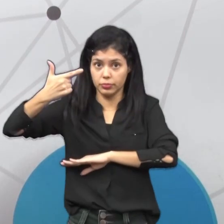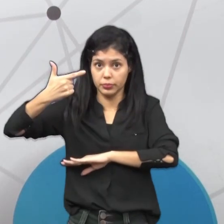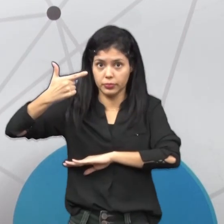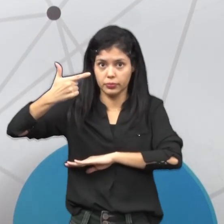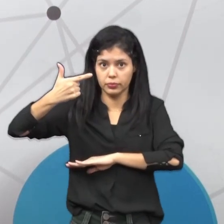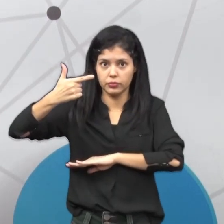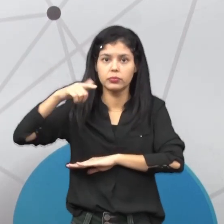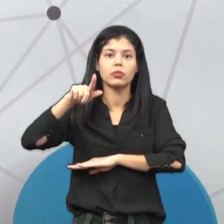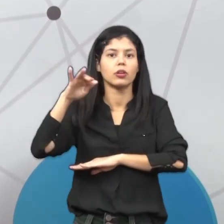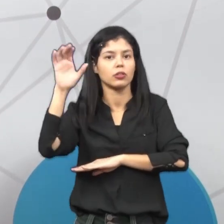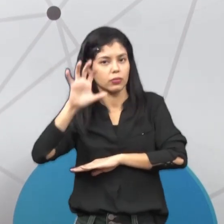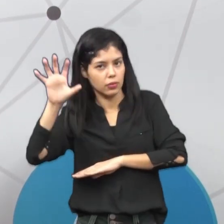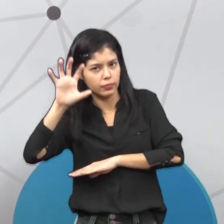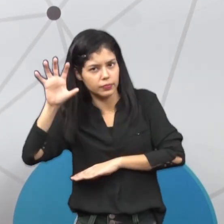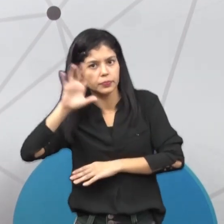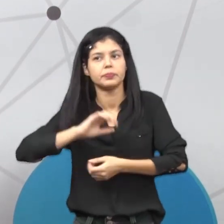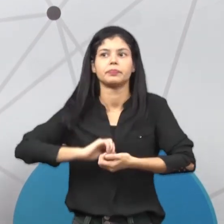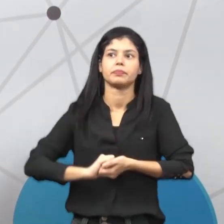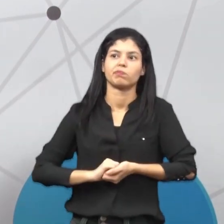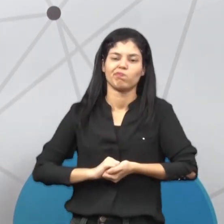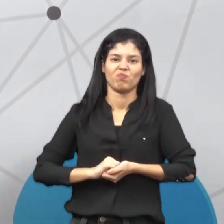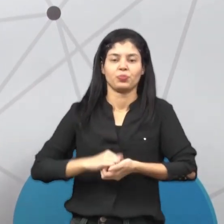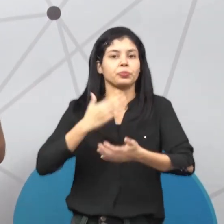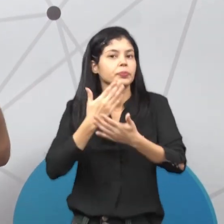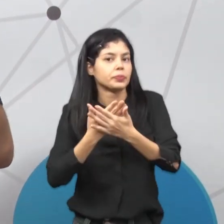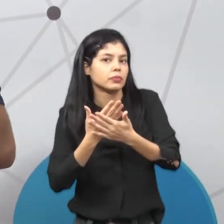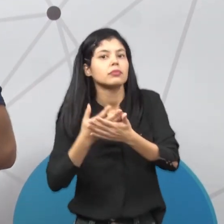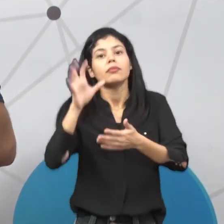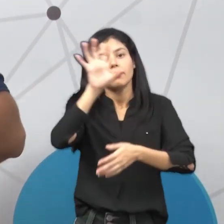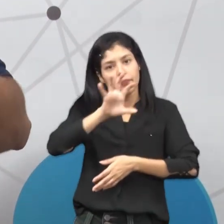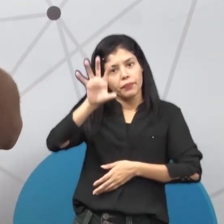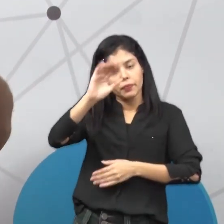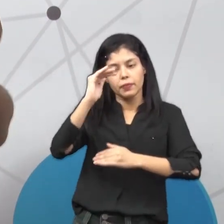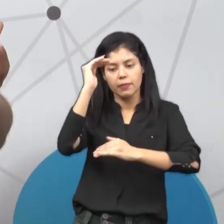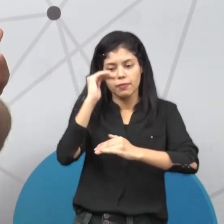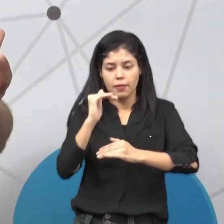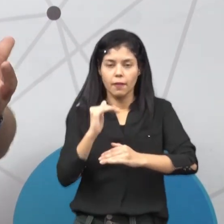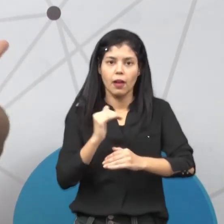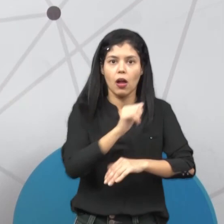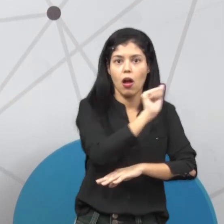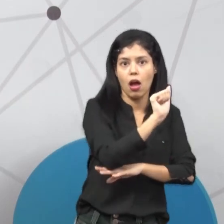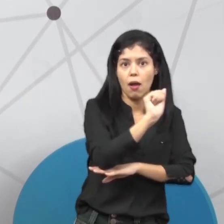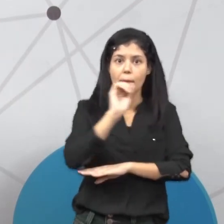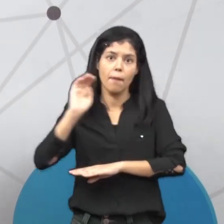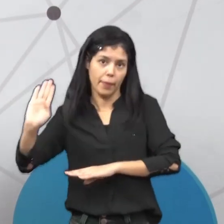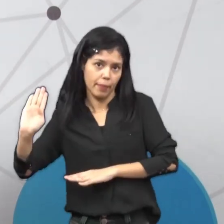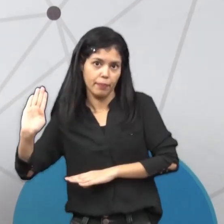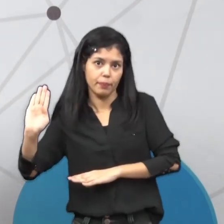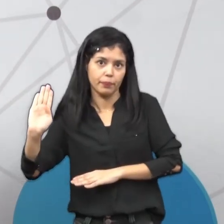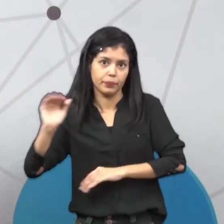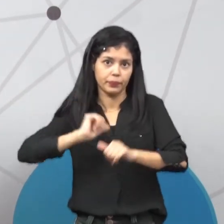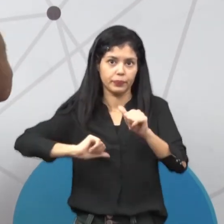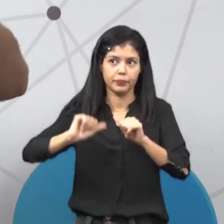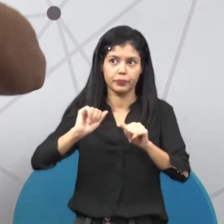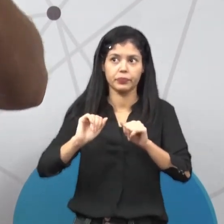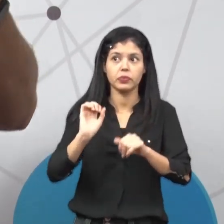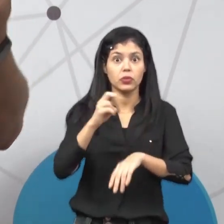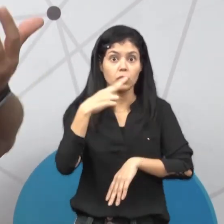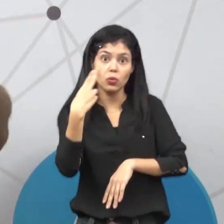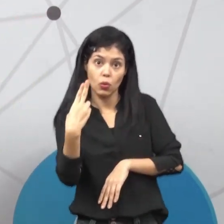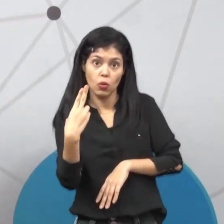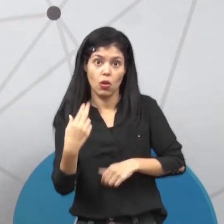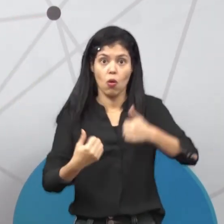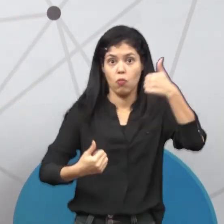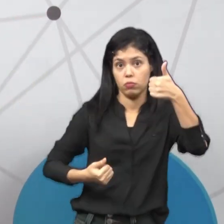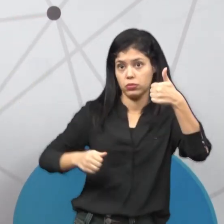do gás. Para se estudar os estados do gás, de um estado A para um estado B, ou de um estado